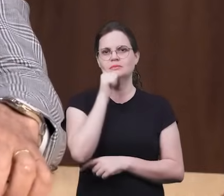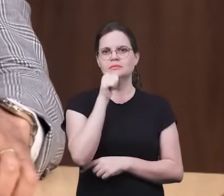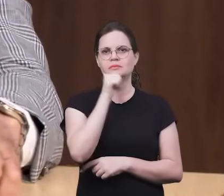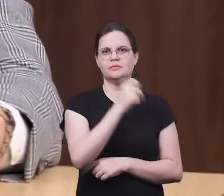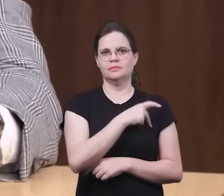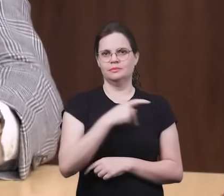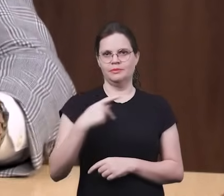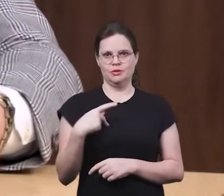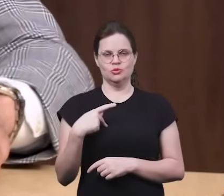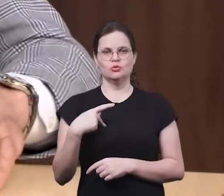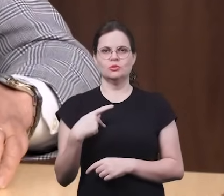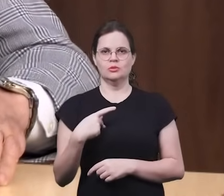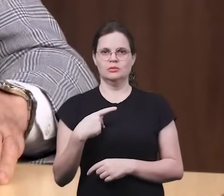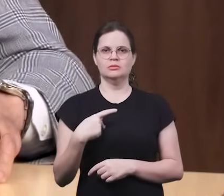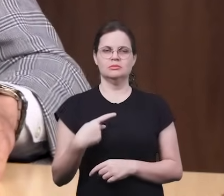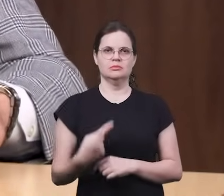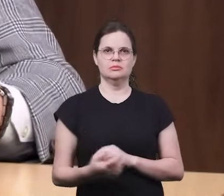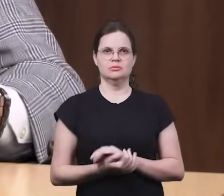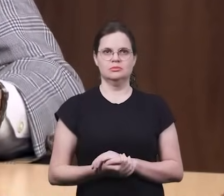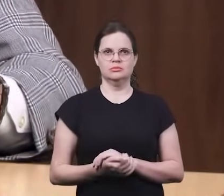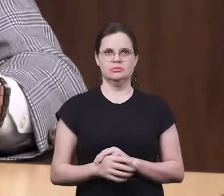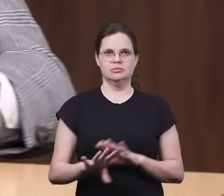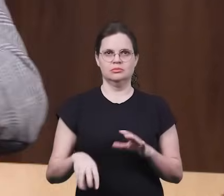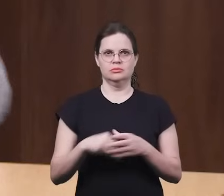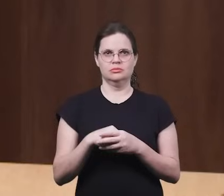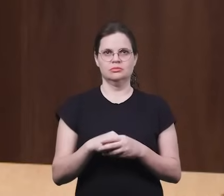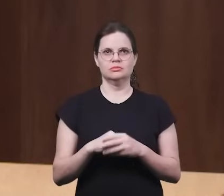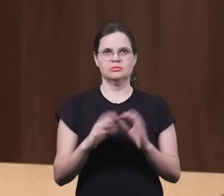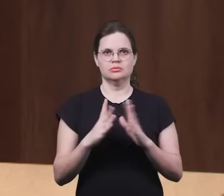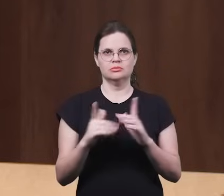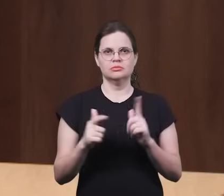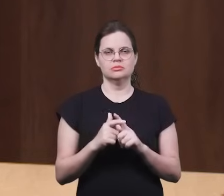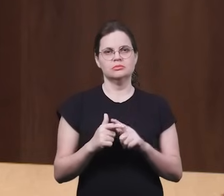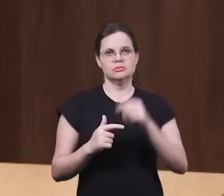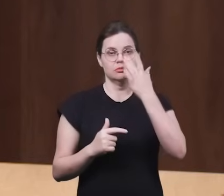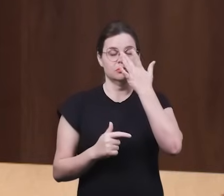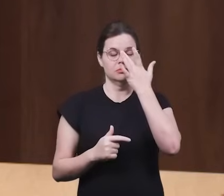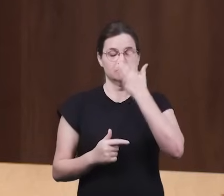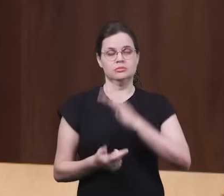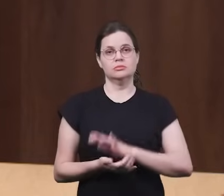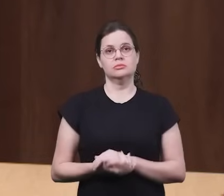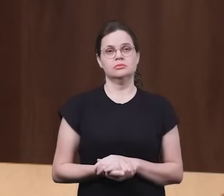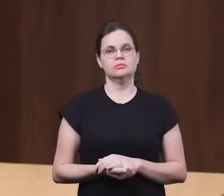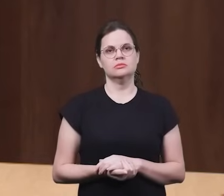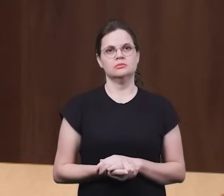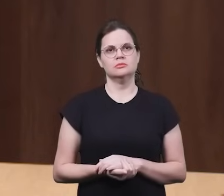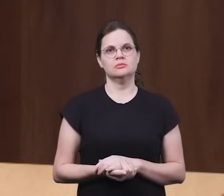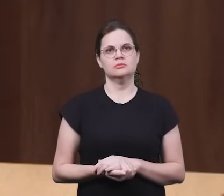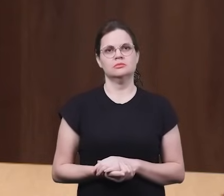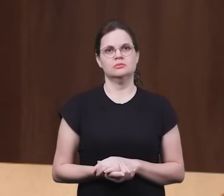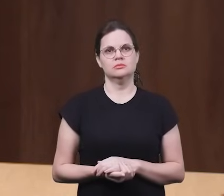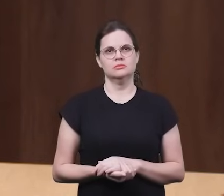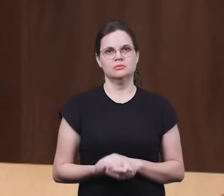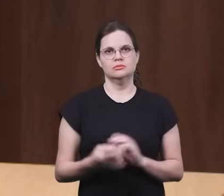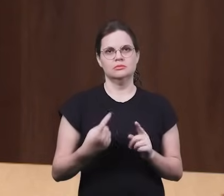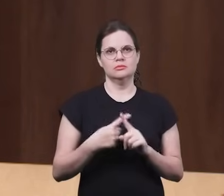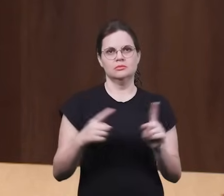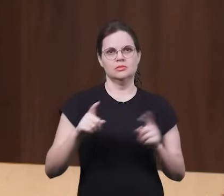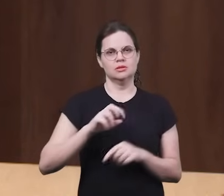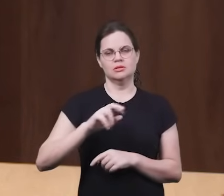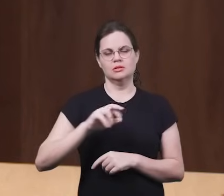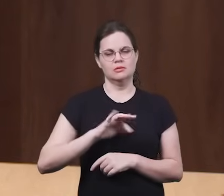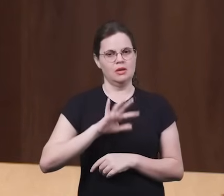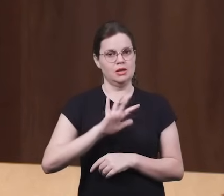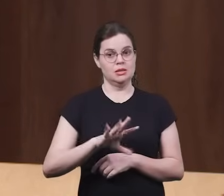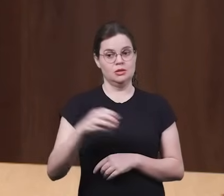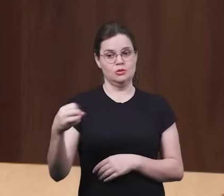Rebeca e Raquel foram pastoras no Velho Testamento e querem colocar como pastor no Novo Testamento. Não